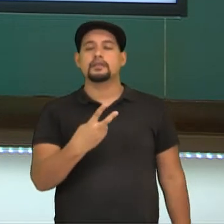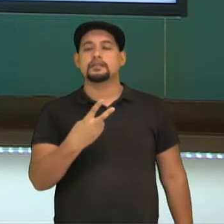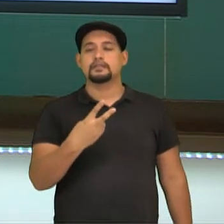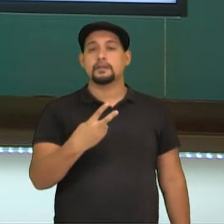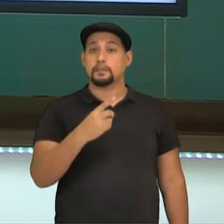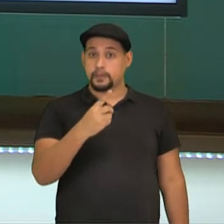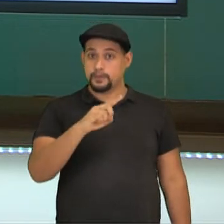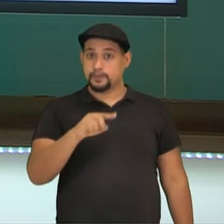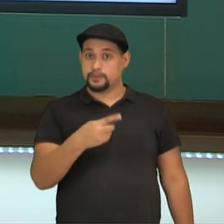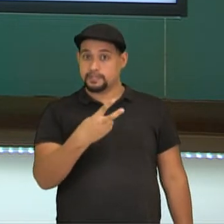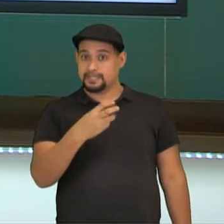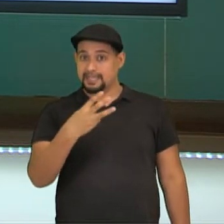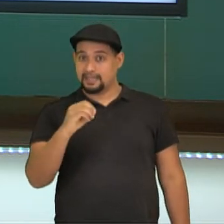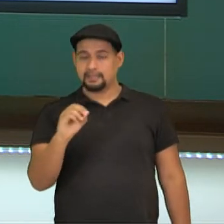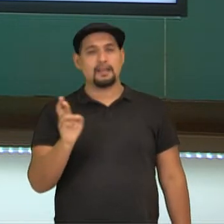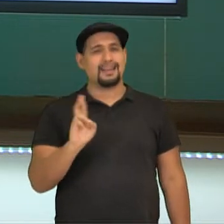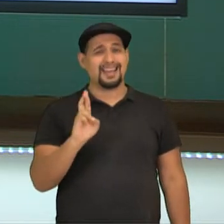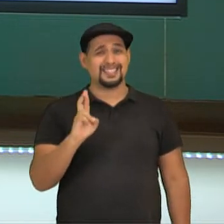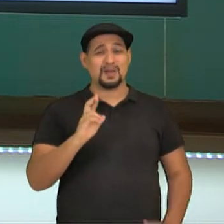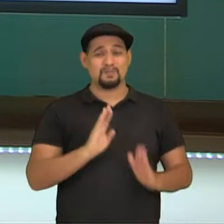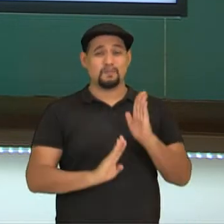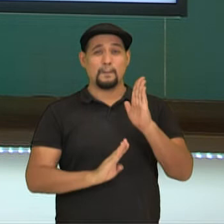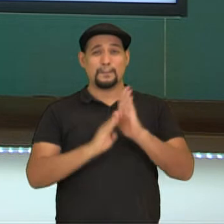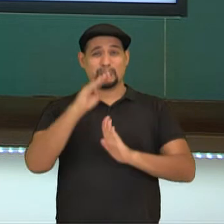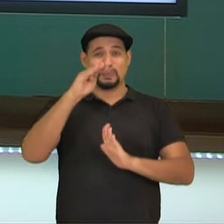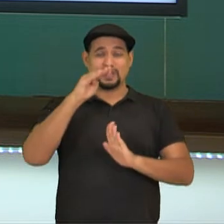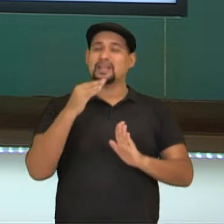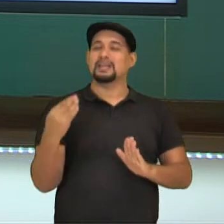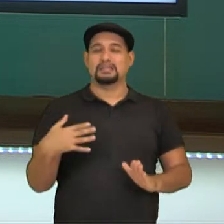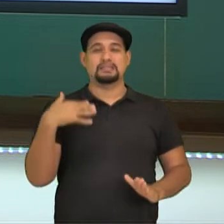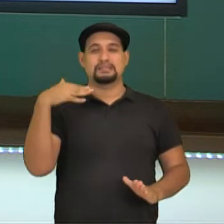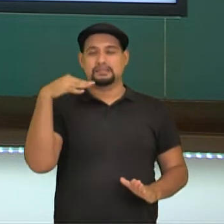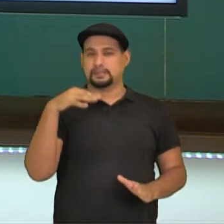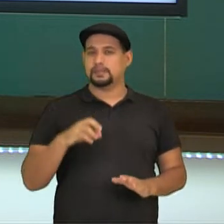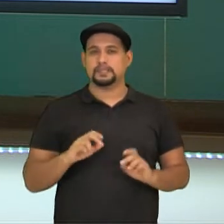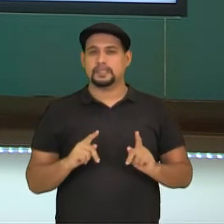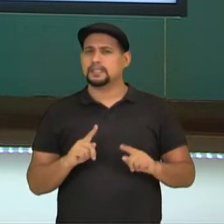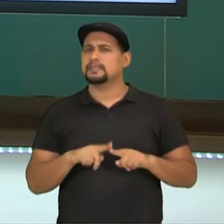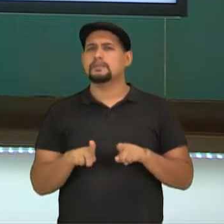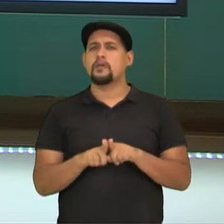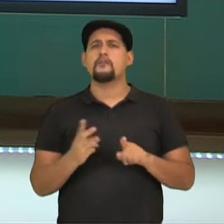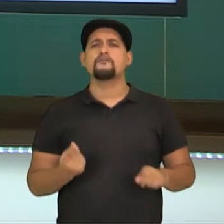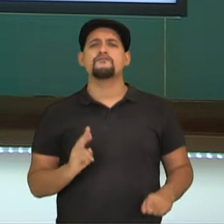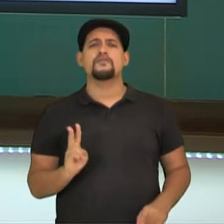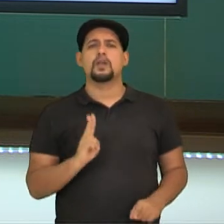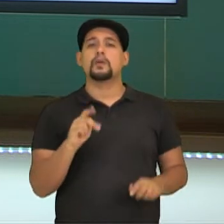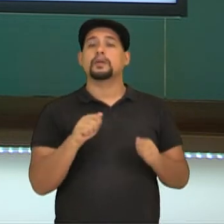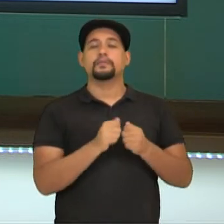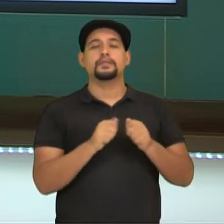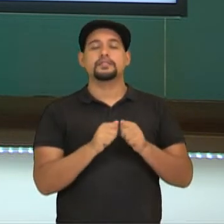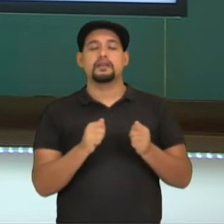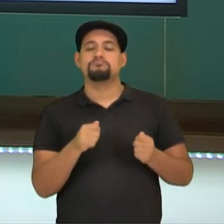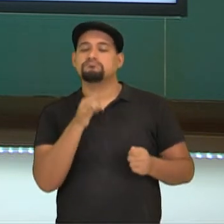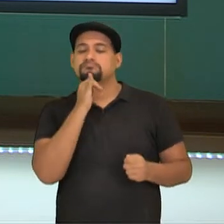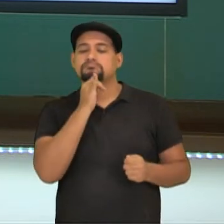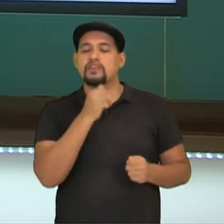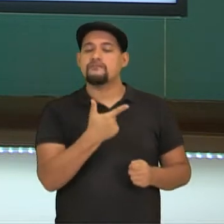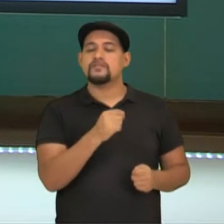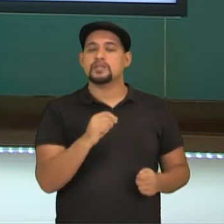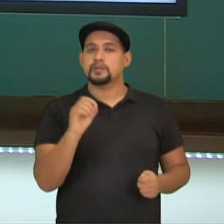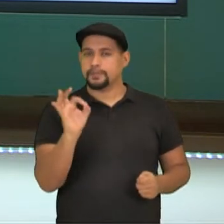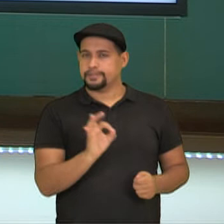1.230. Então, está estourando bastante o nosso valor. Tranquilo? E o valor que deveria ser poupado?